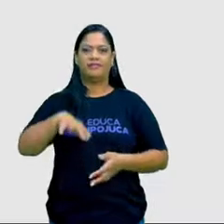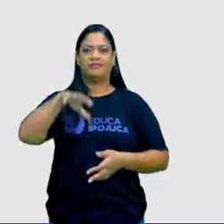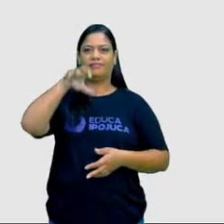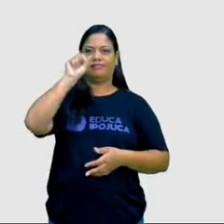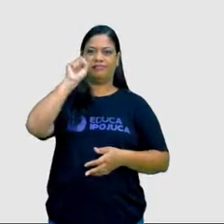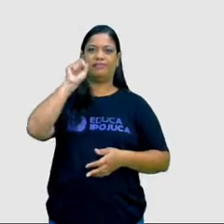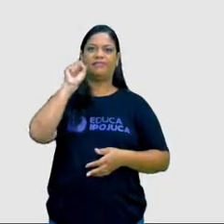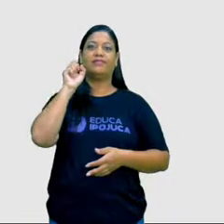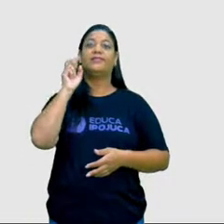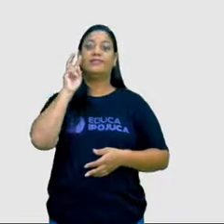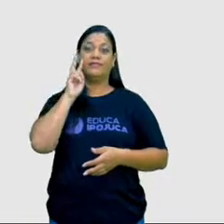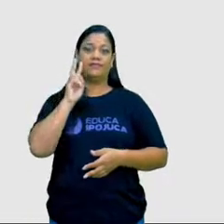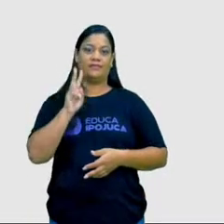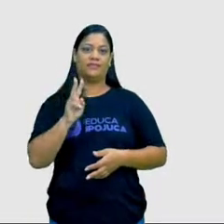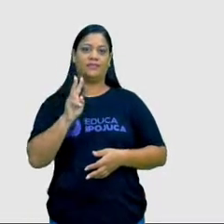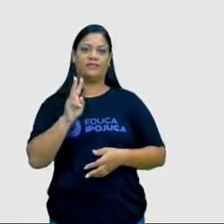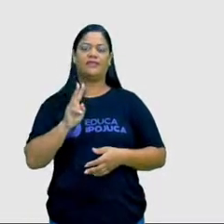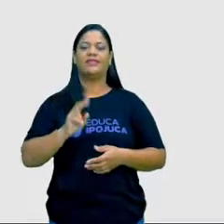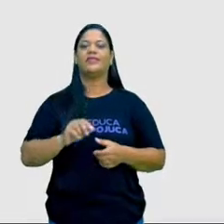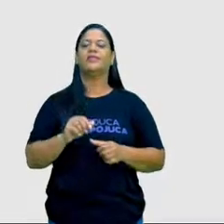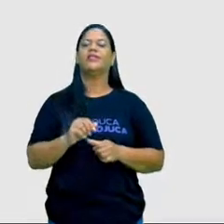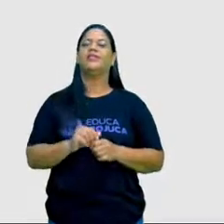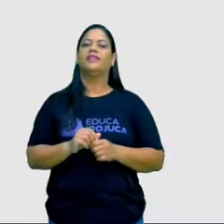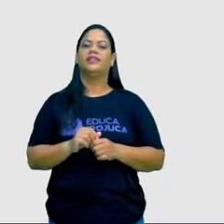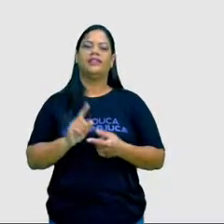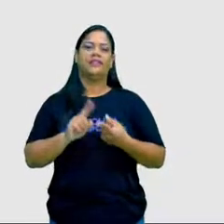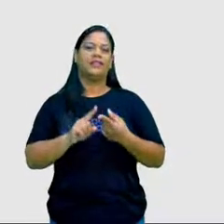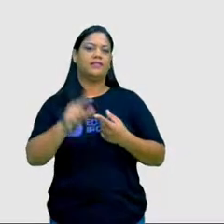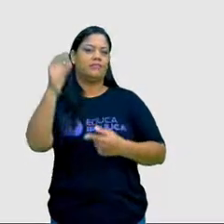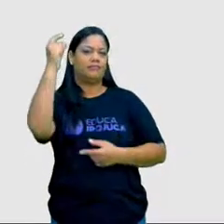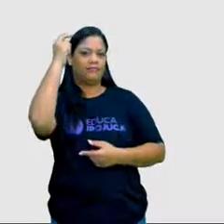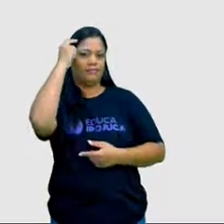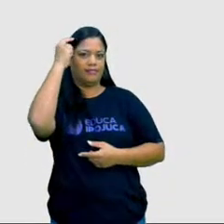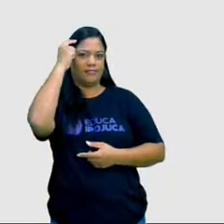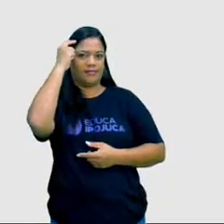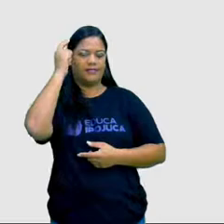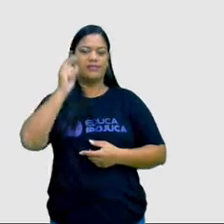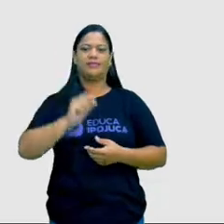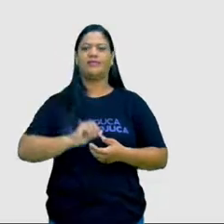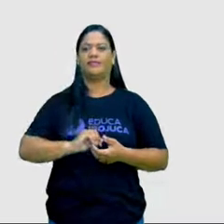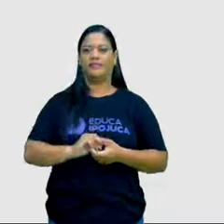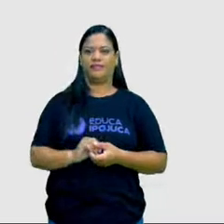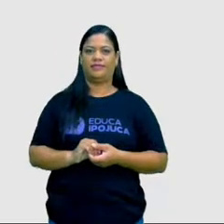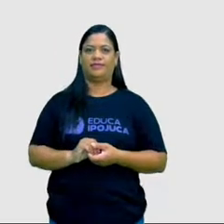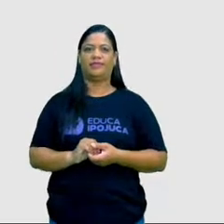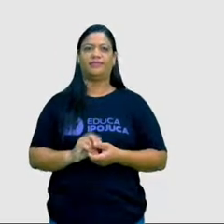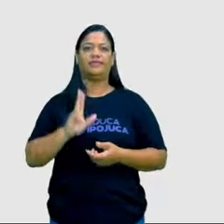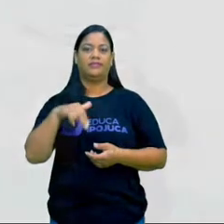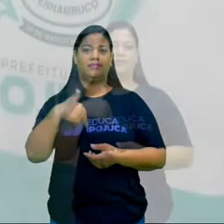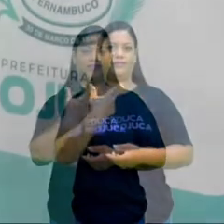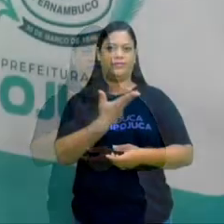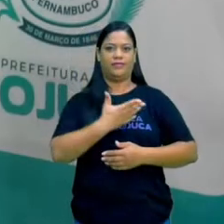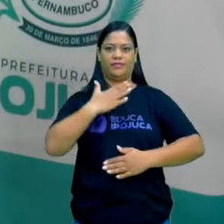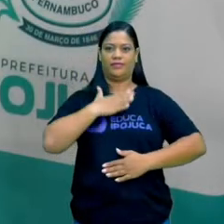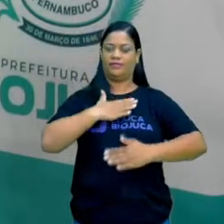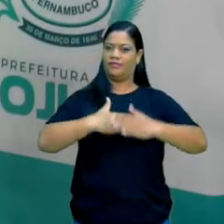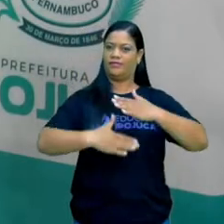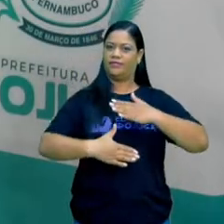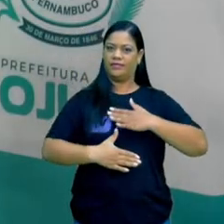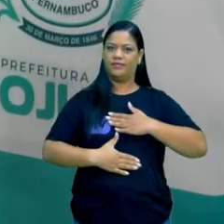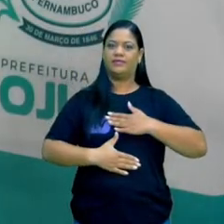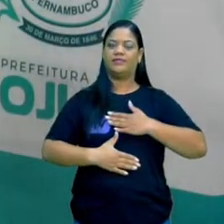pela visão e transmitidas para o cérebro. Consequentemente, refletem impulsos e reações para o